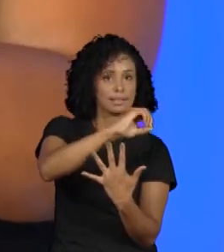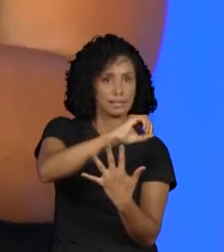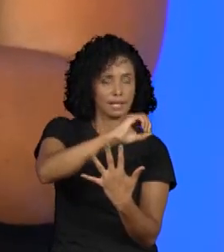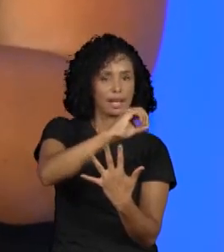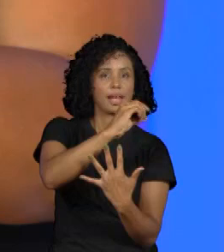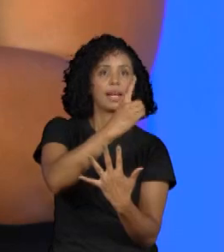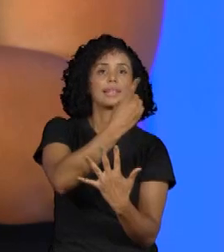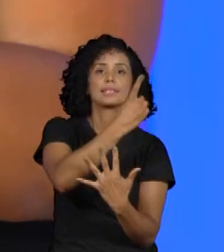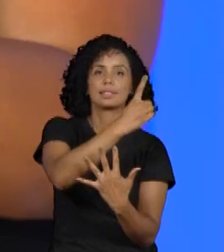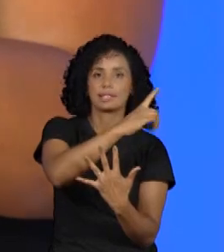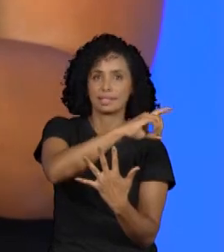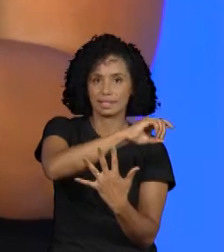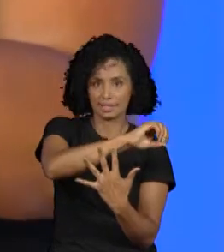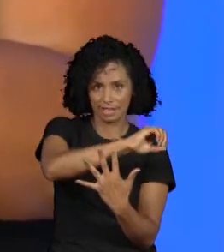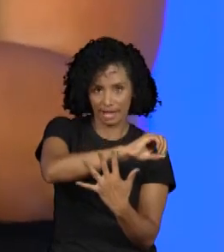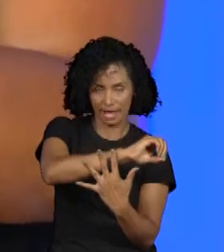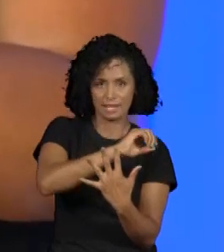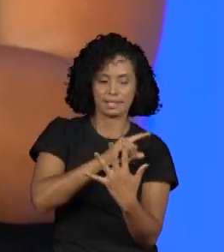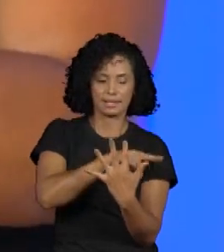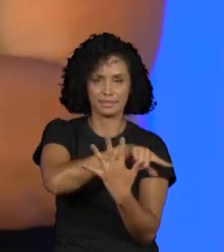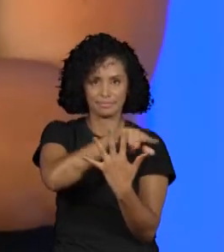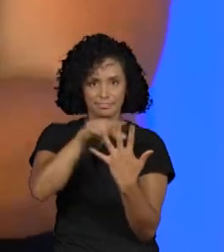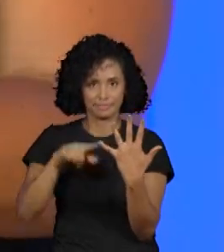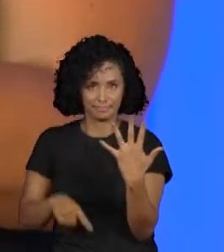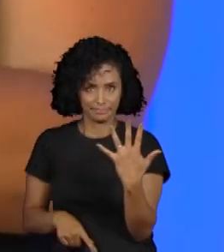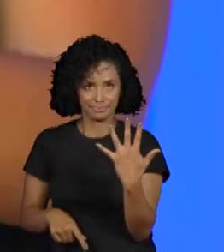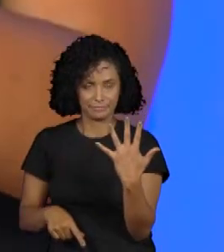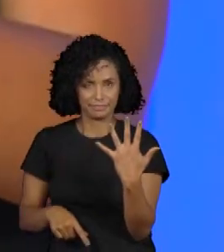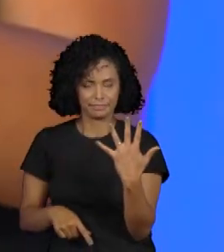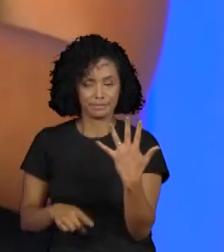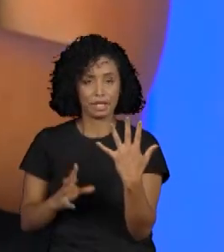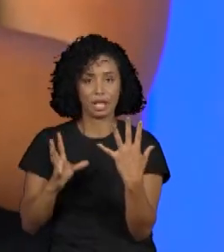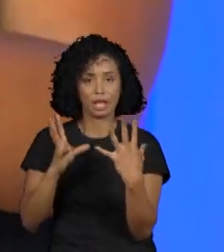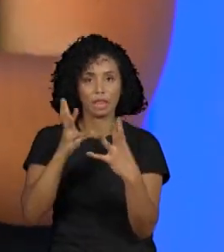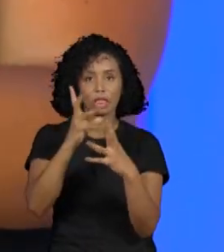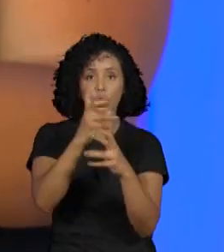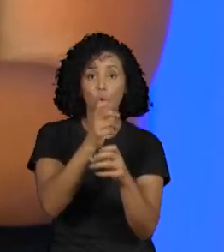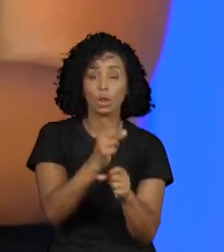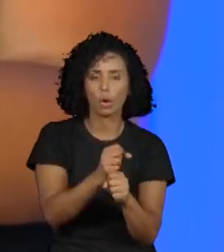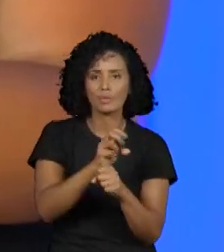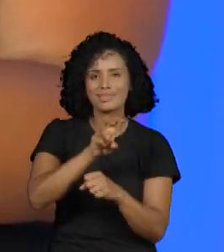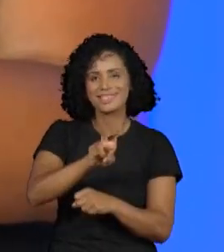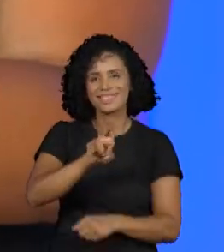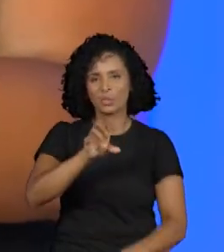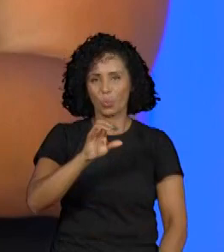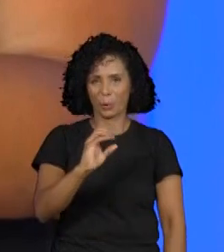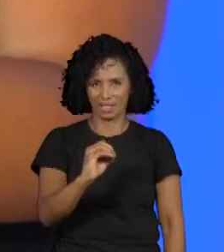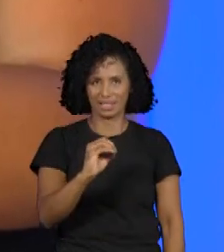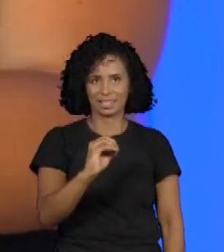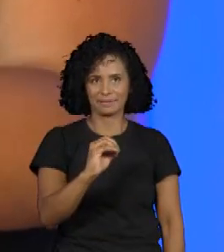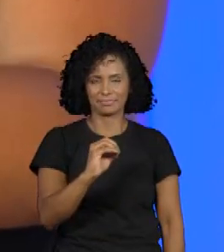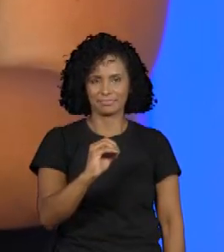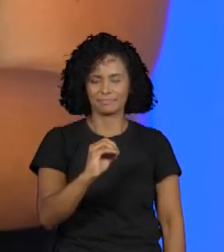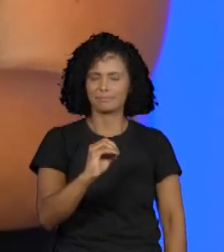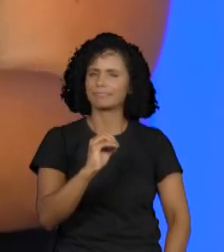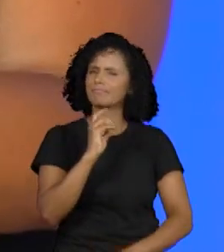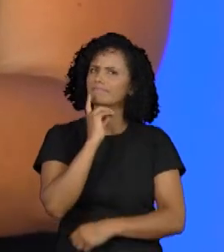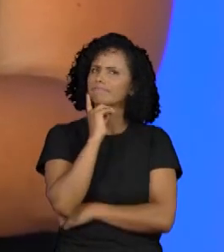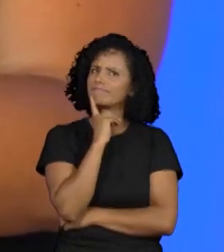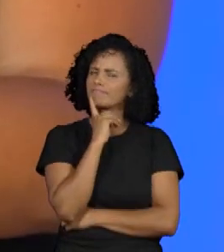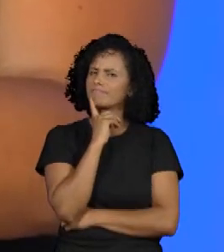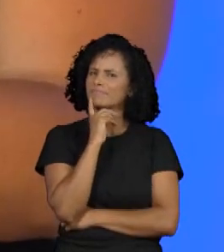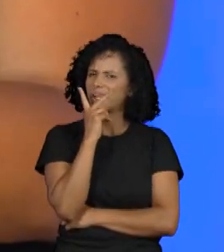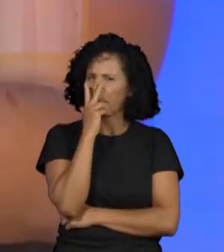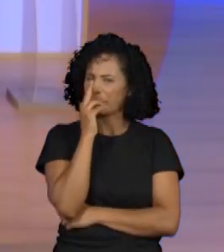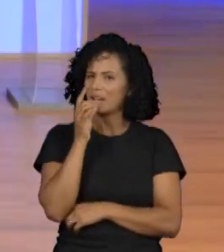objetos, mais 10, mais 10, mais 10. Que no total foi 50 objetos que eles separaram. Mas parece que sobrou objeto,